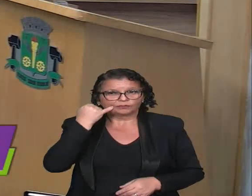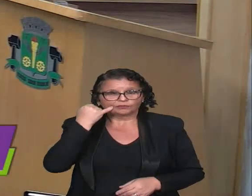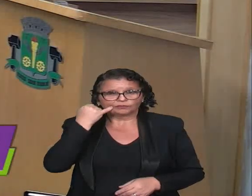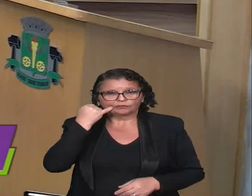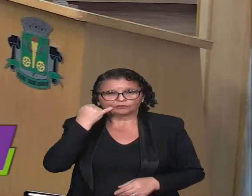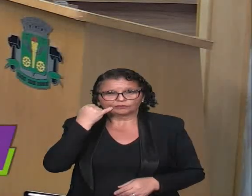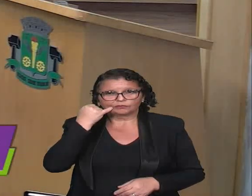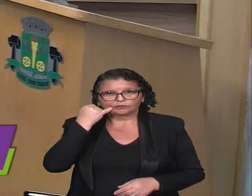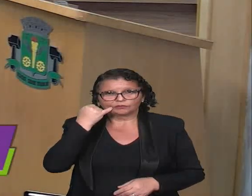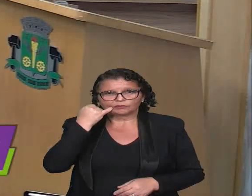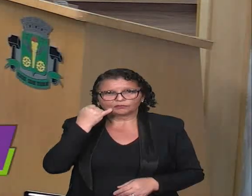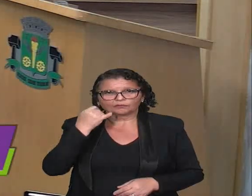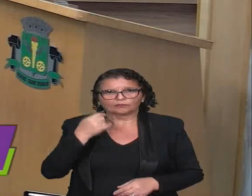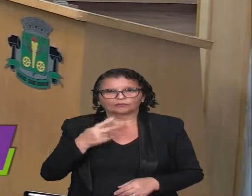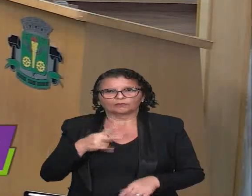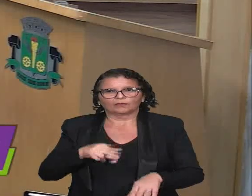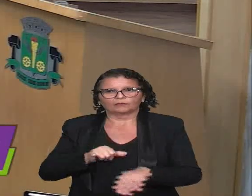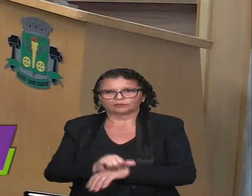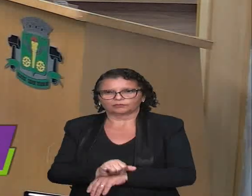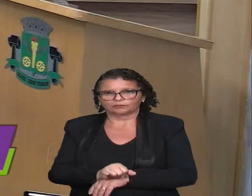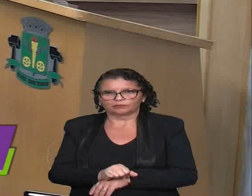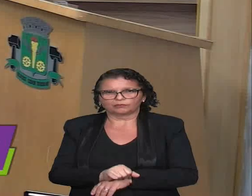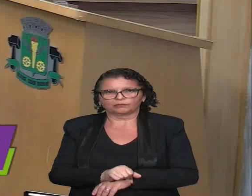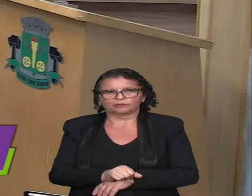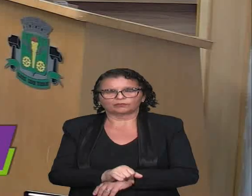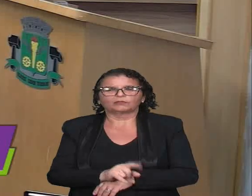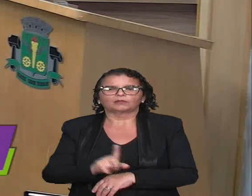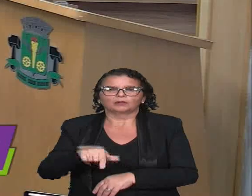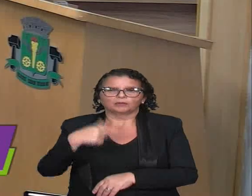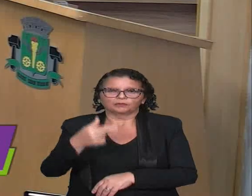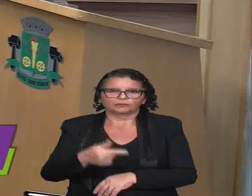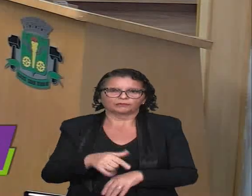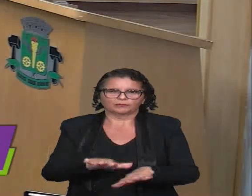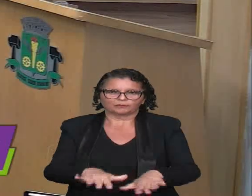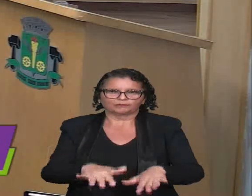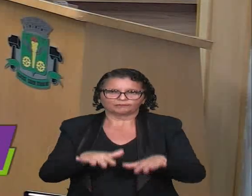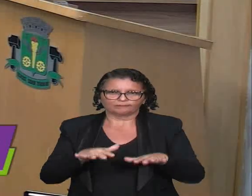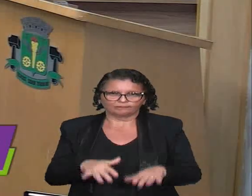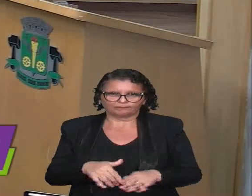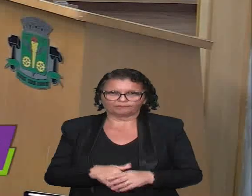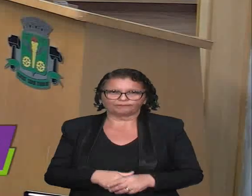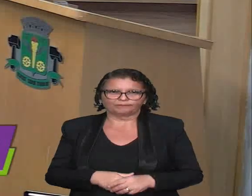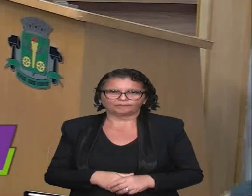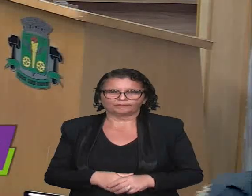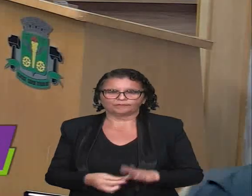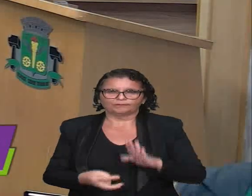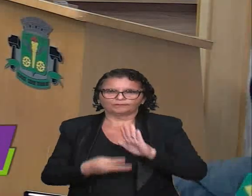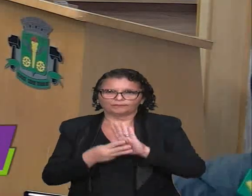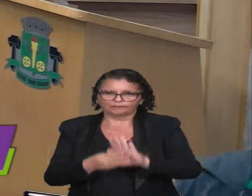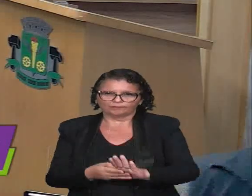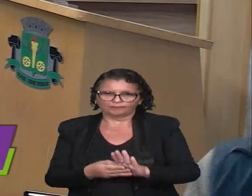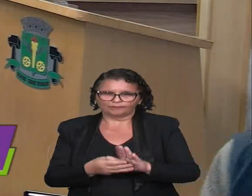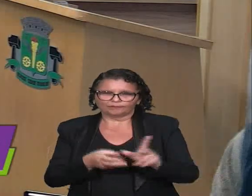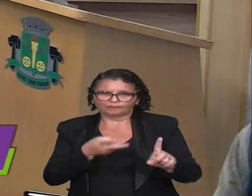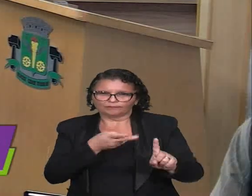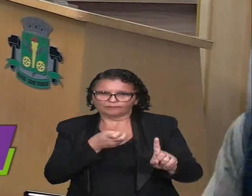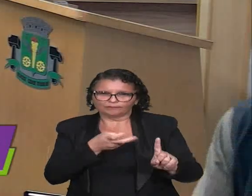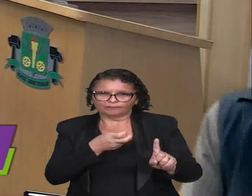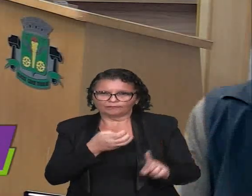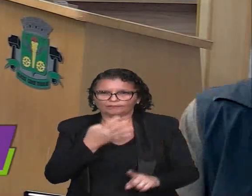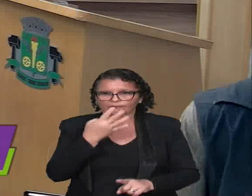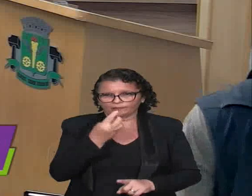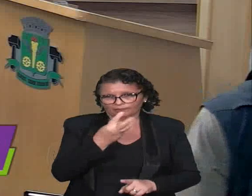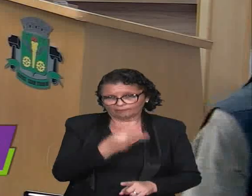voz vereadora ausente na ausência da autora será pautado na próxima sessão Moção de reconhecimento número